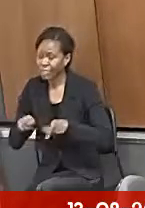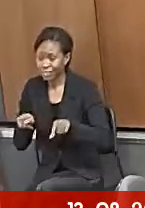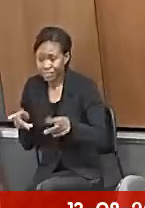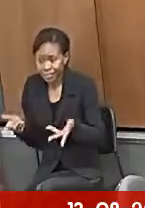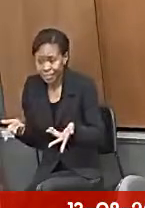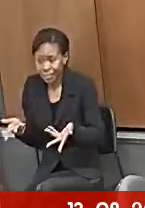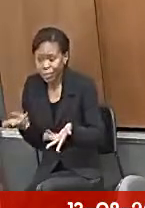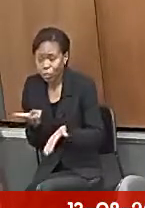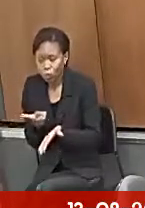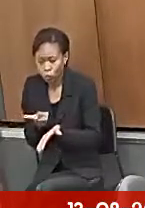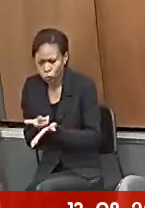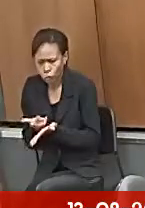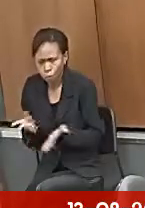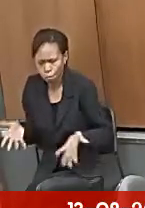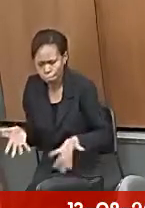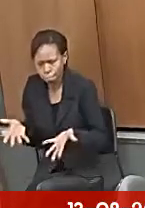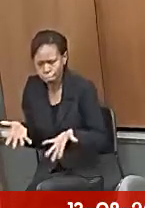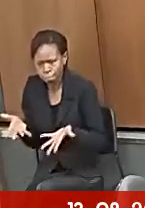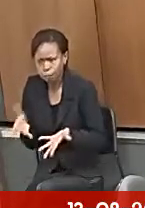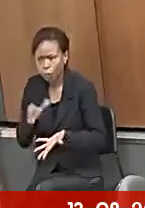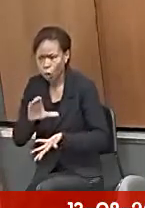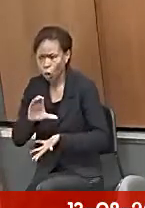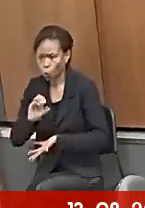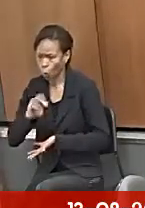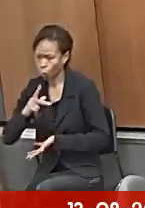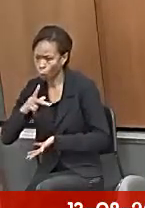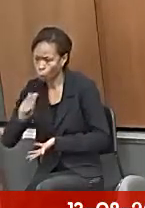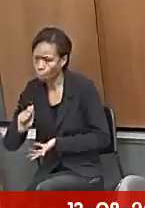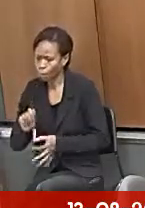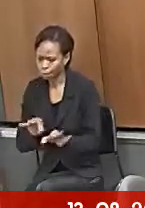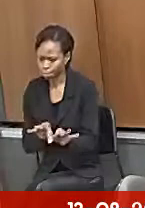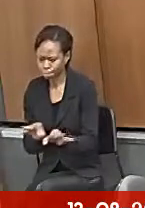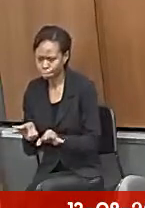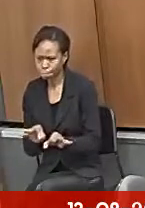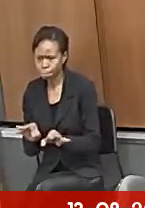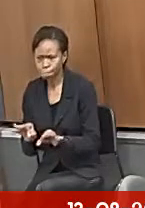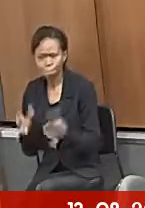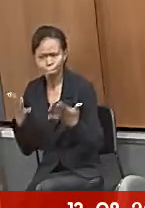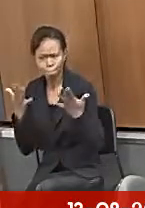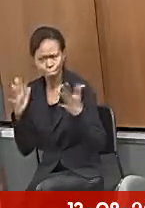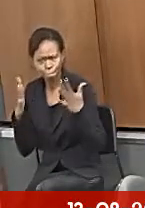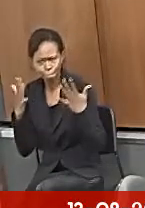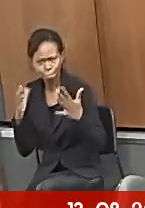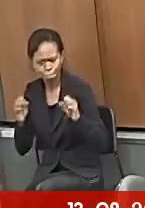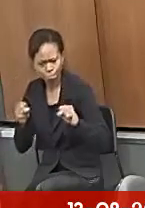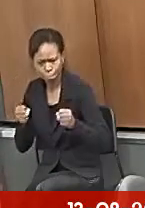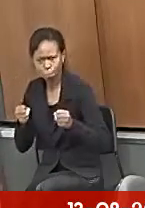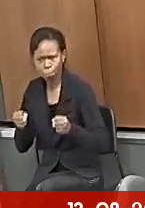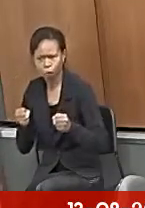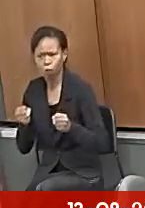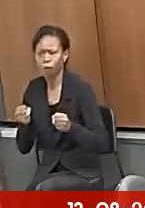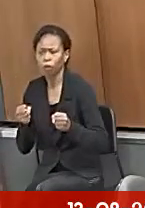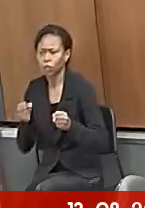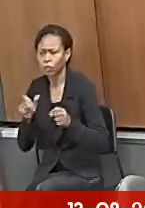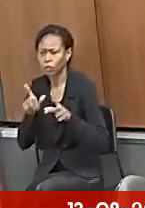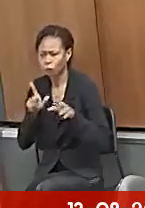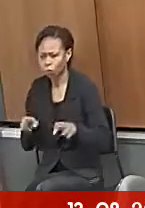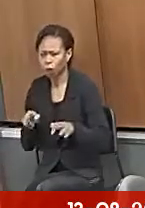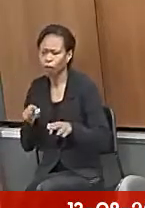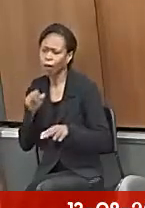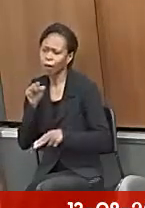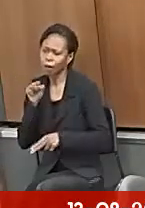uma copa tão prestigiada tão organizada e tão imponentes como aqui o léo